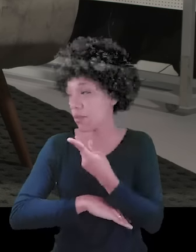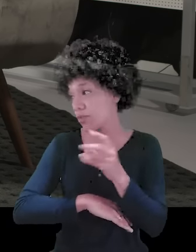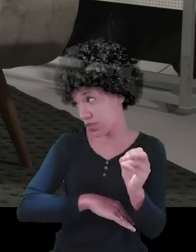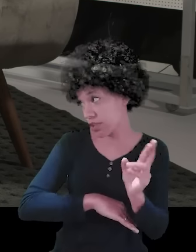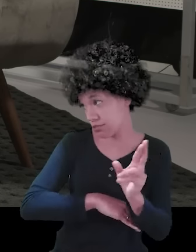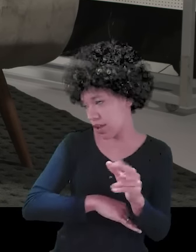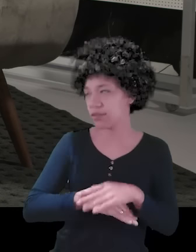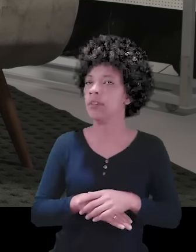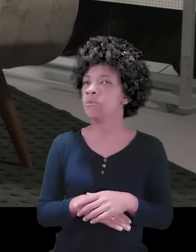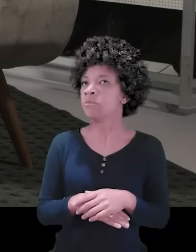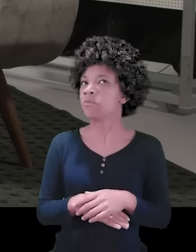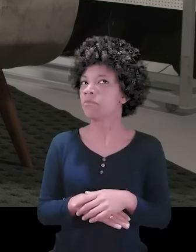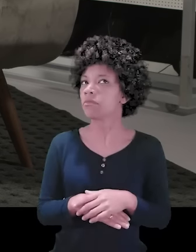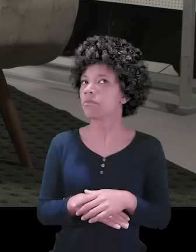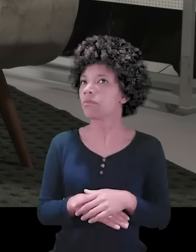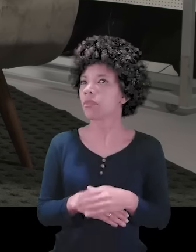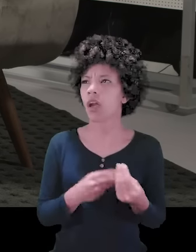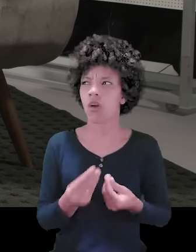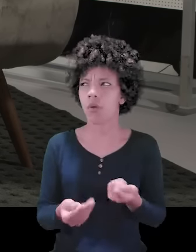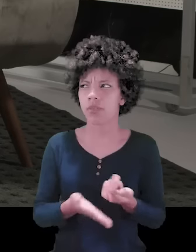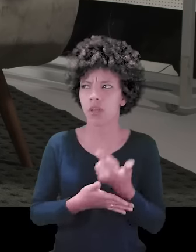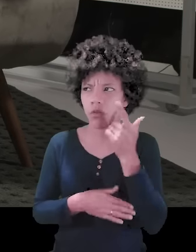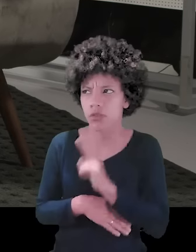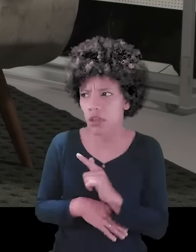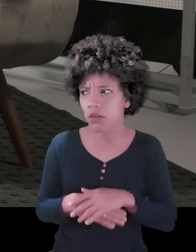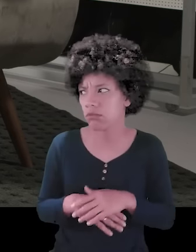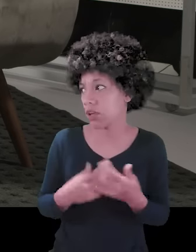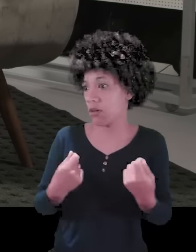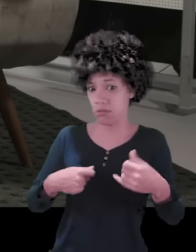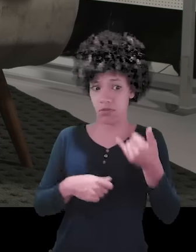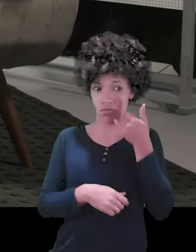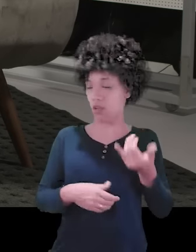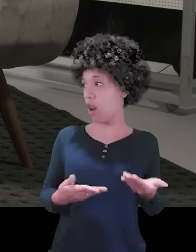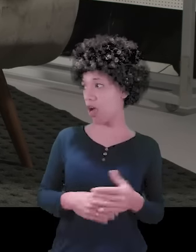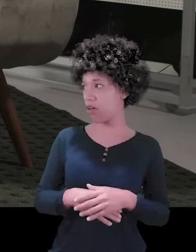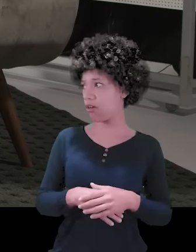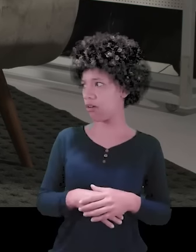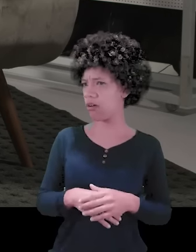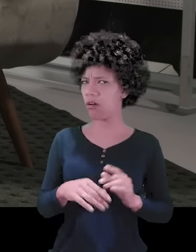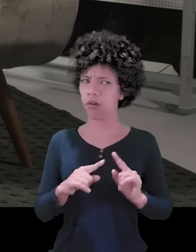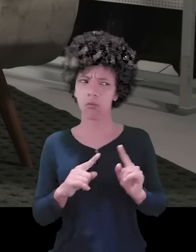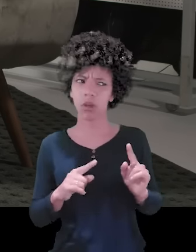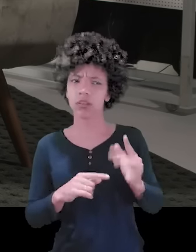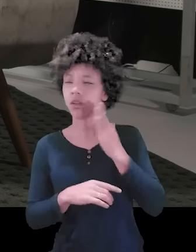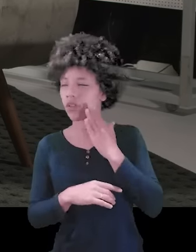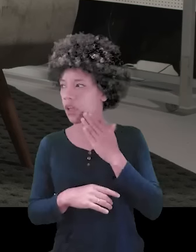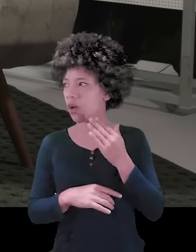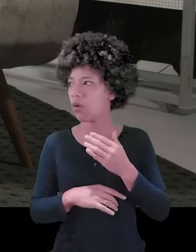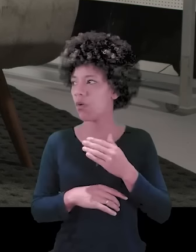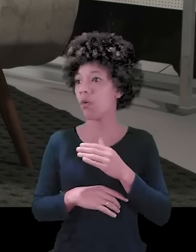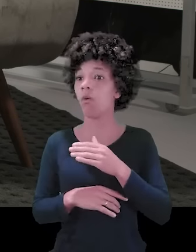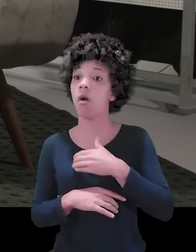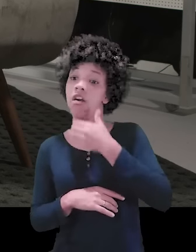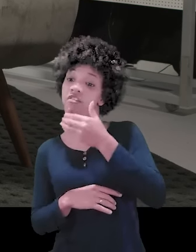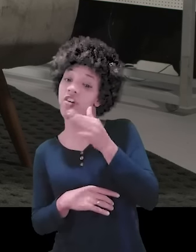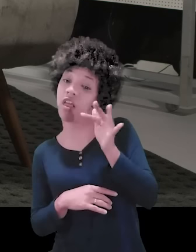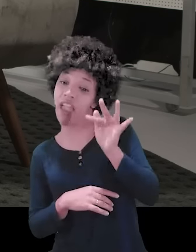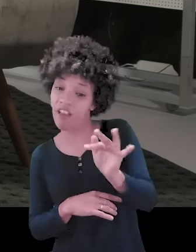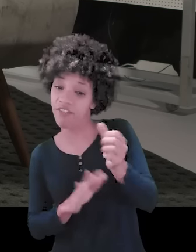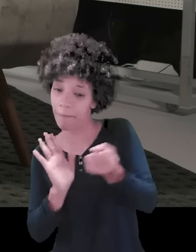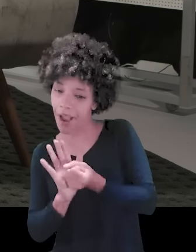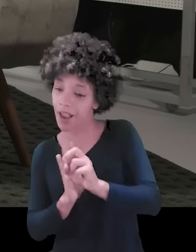r$ 200 ele fala como é que você conseguiu isso você fala que eu preciso de um celular mas eu sei que vende um ou mais iPhone é com r a folha